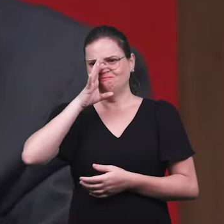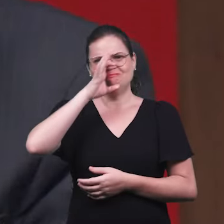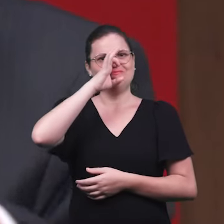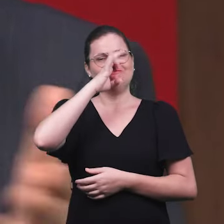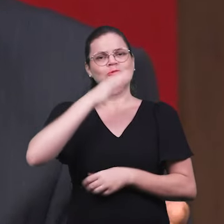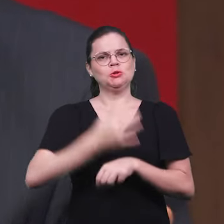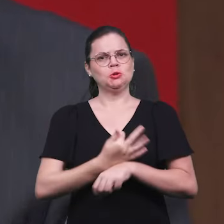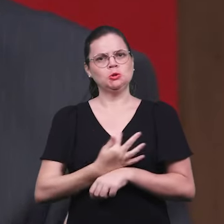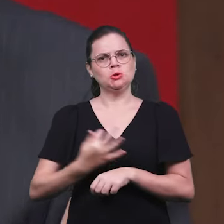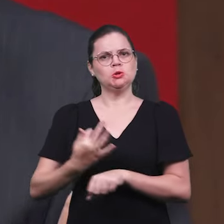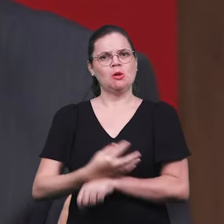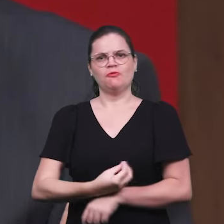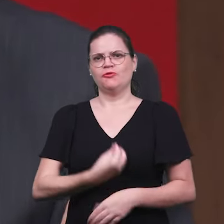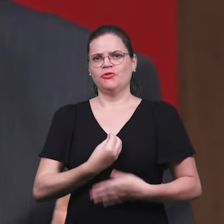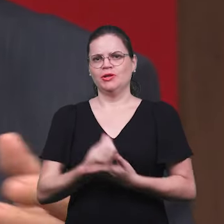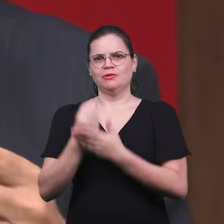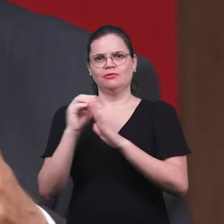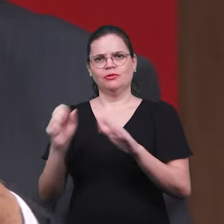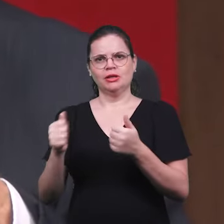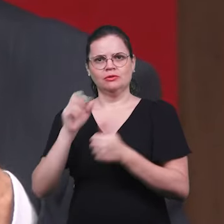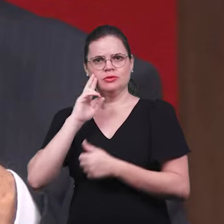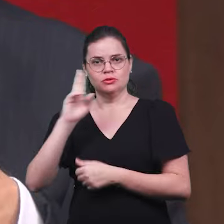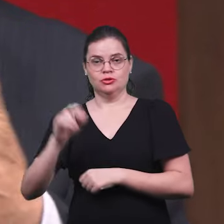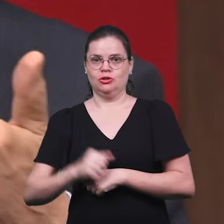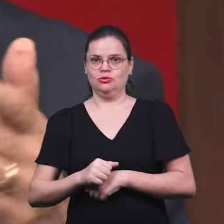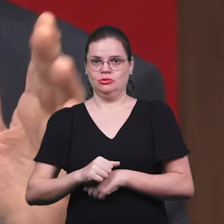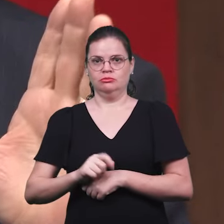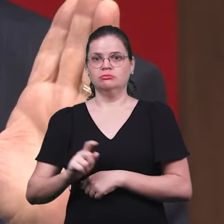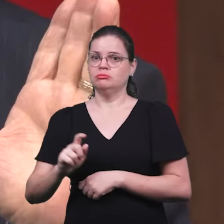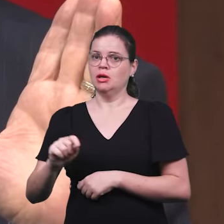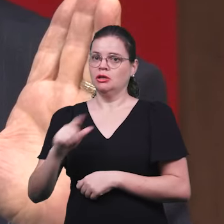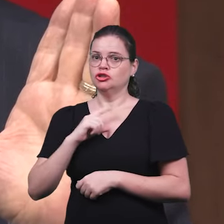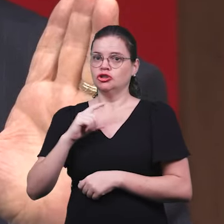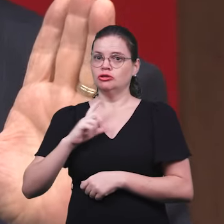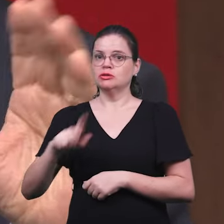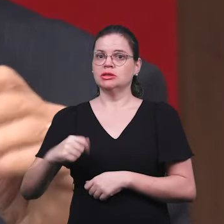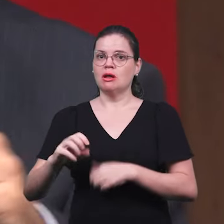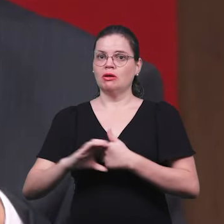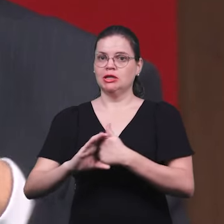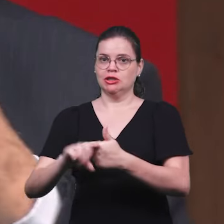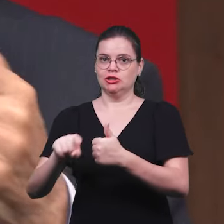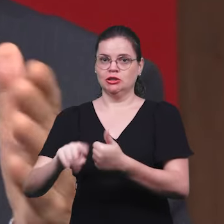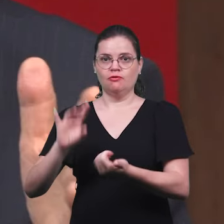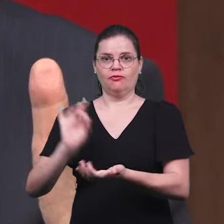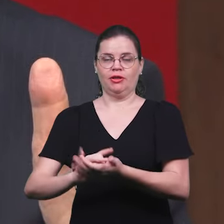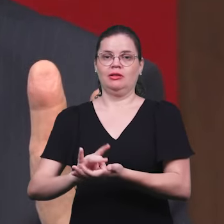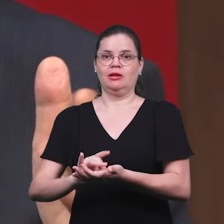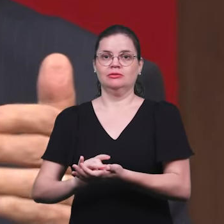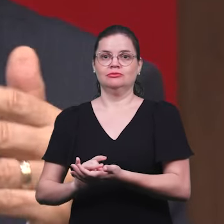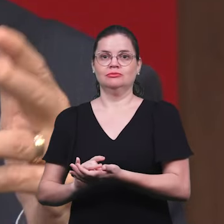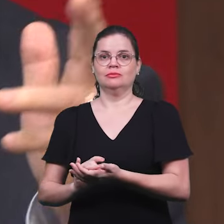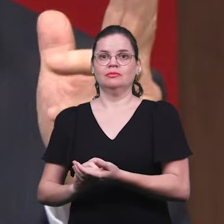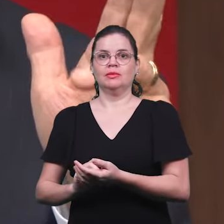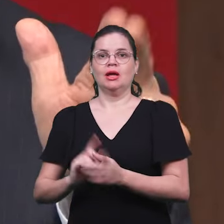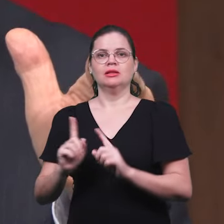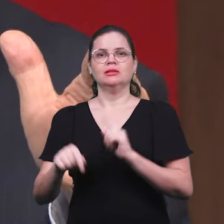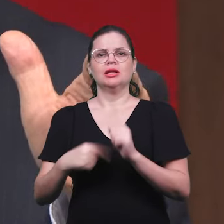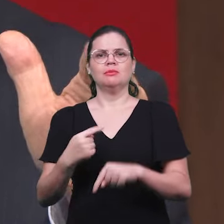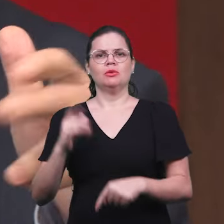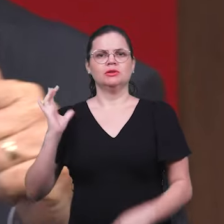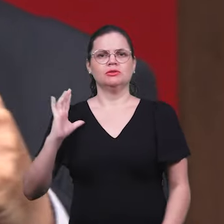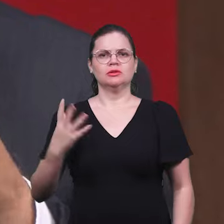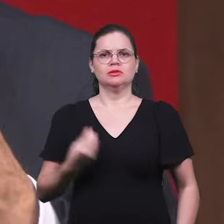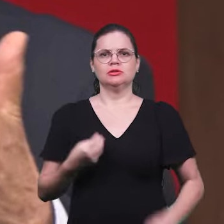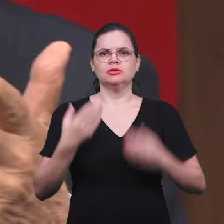Milão, declarada a liberdade de culto, todos podiam cultuar o nome do Senhor livremente, com a conversão, entre